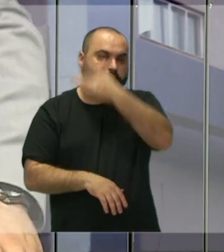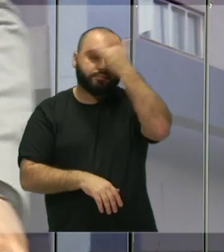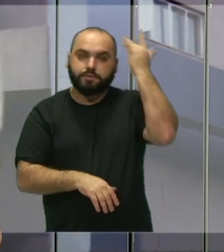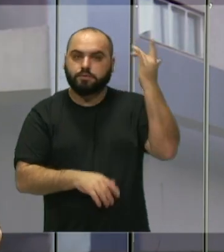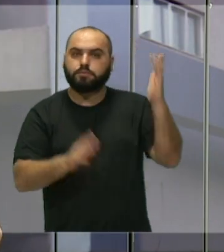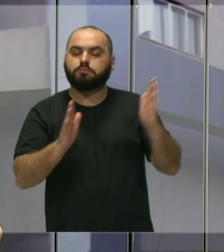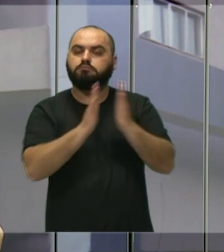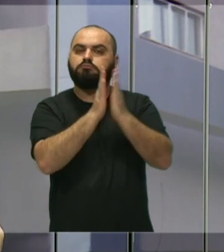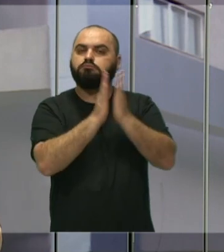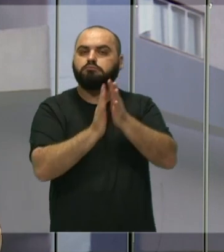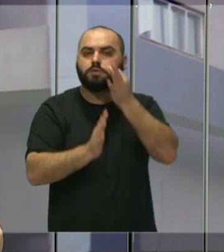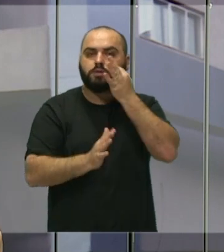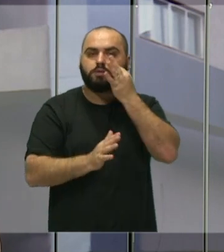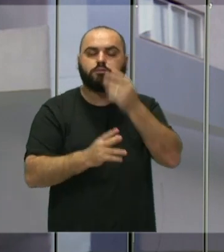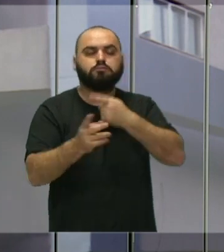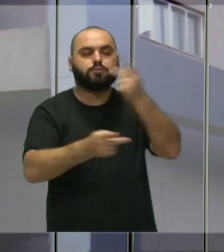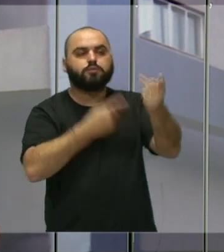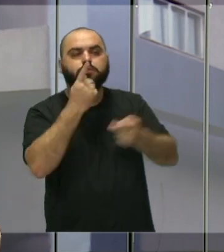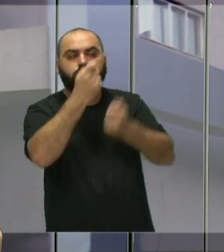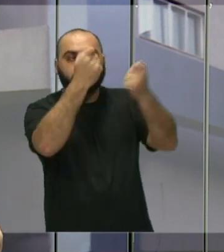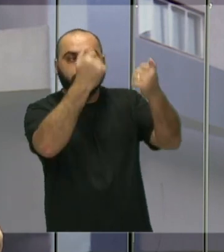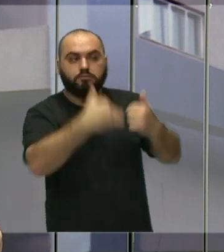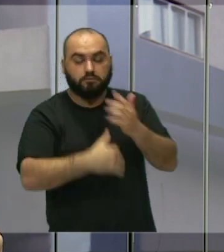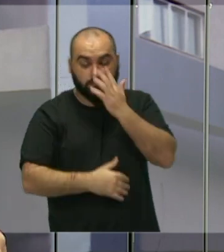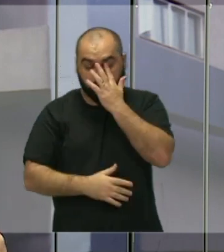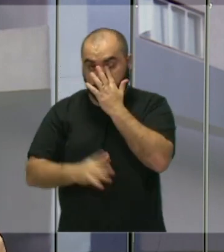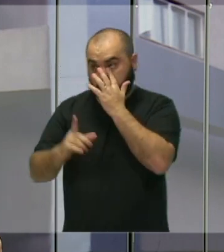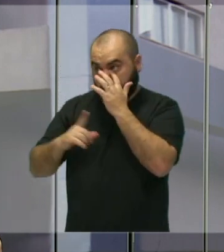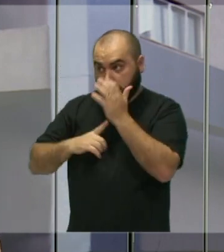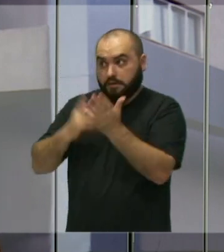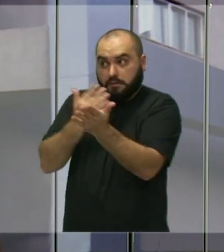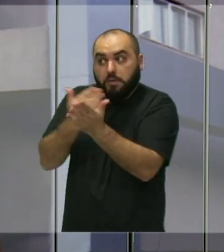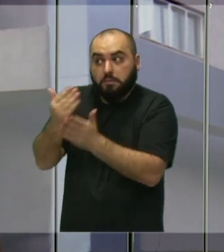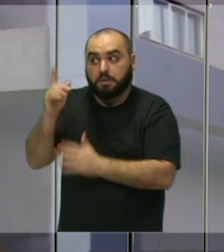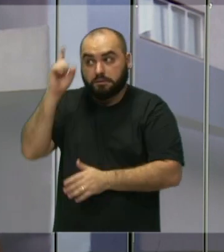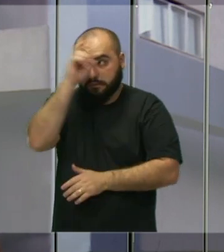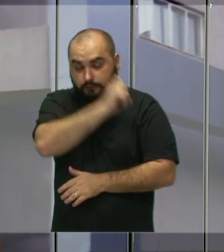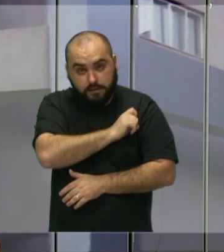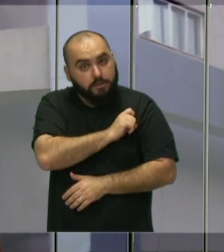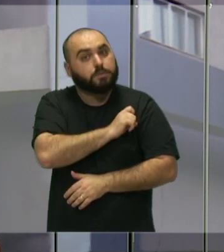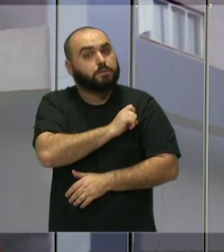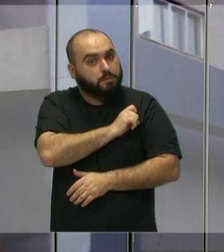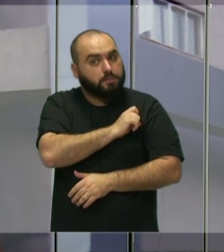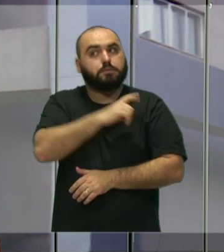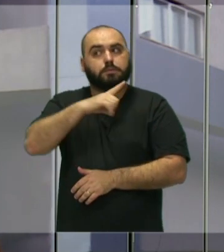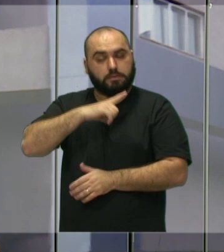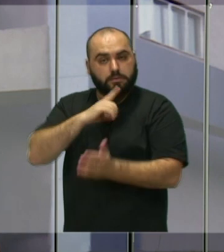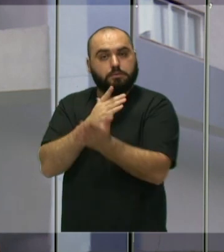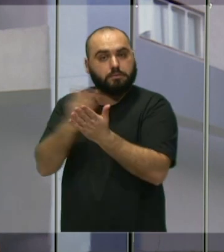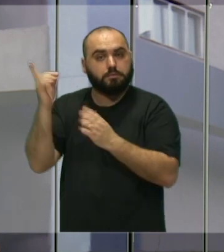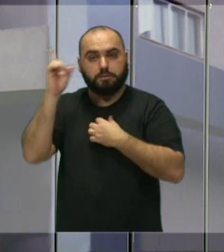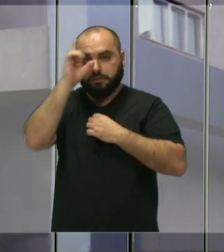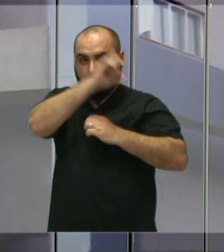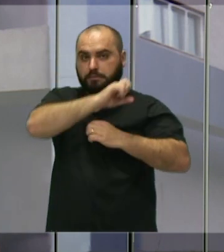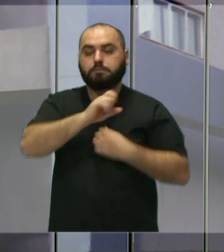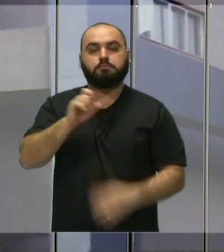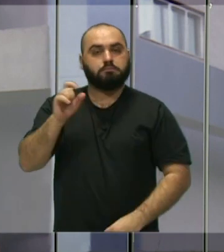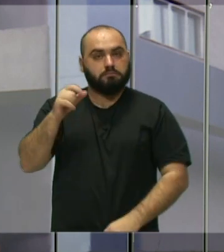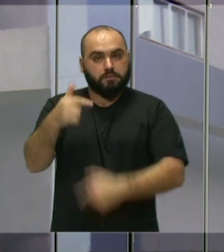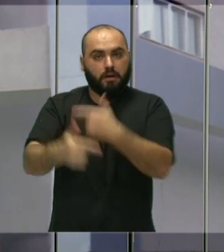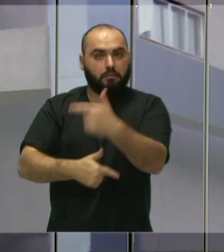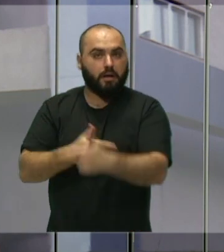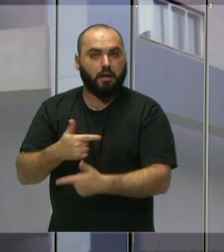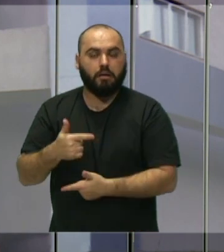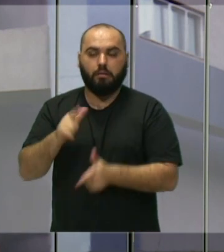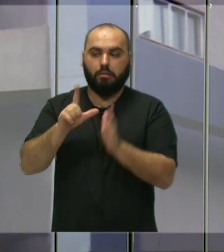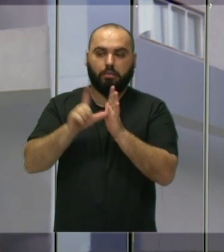espera colher de informações? Nós tivemos o início da CPI complicado, Maurício. Nós tivemos o início de CPI com os trabalhos um